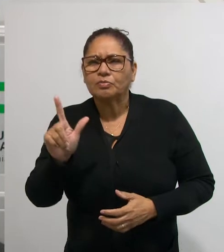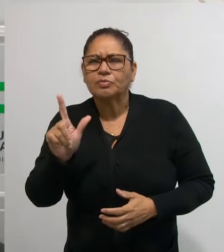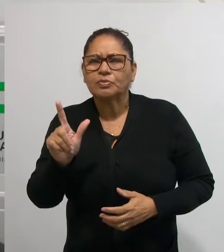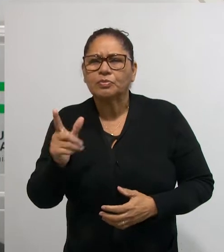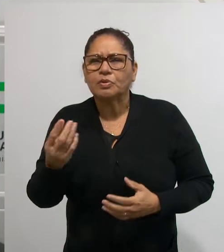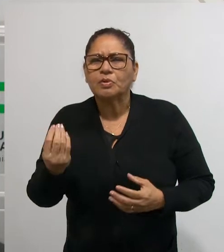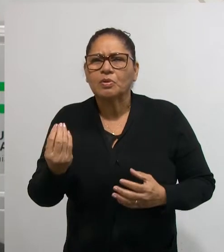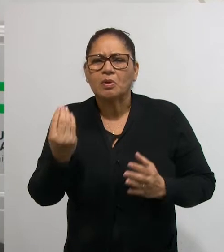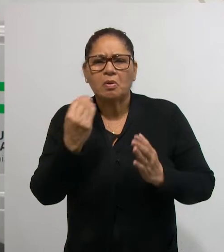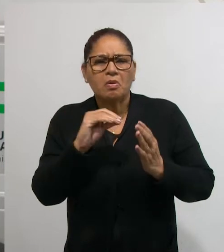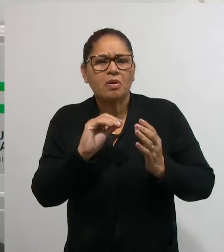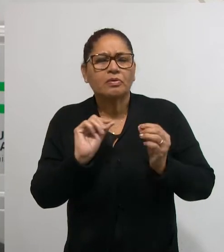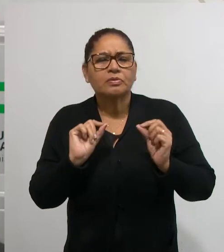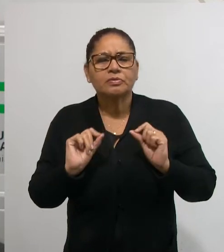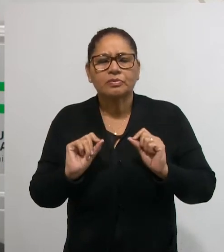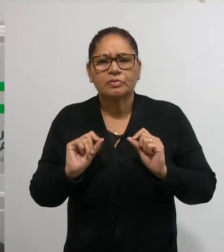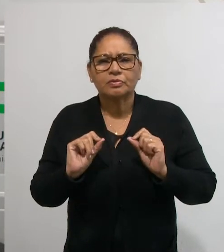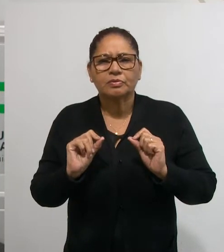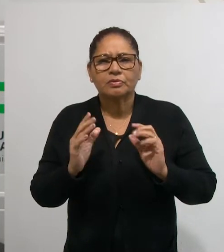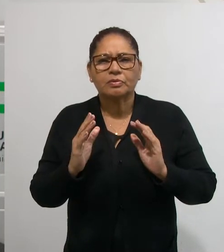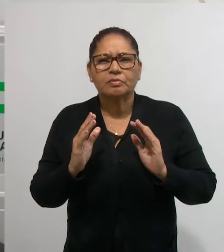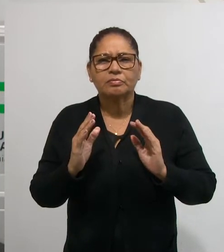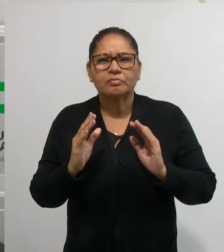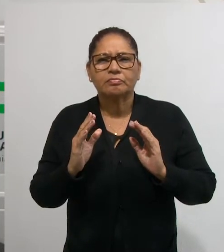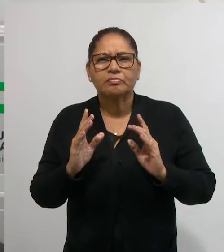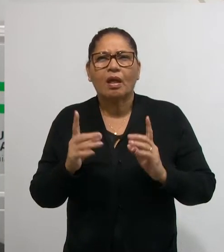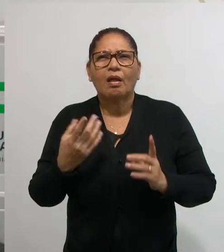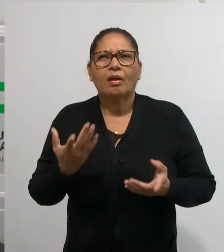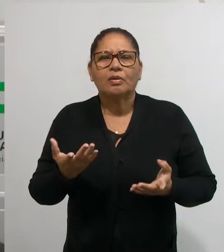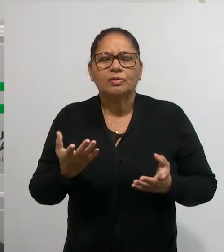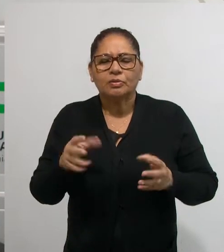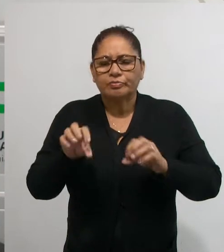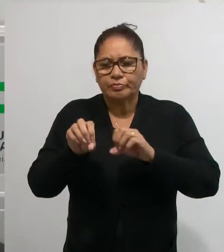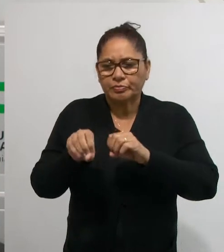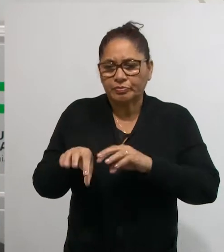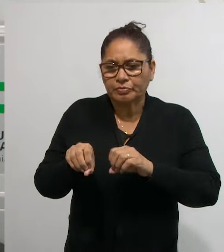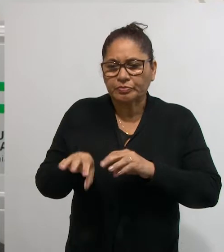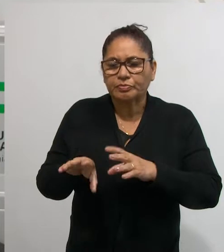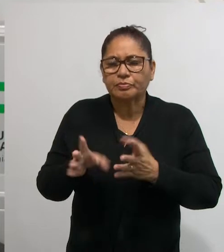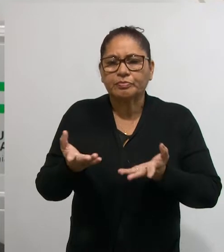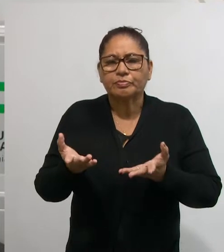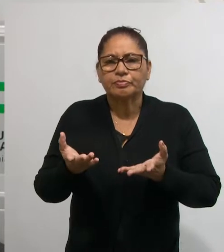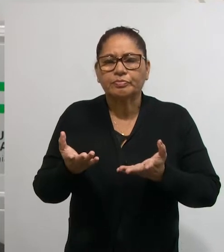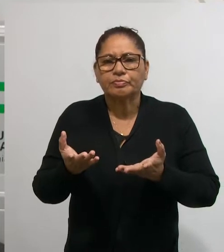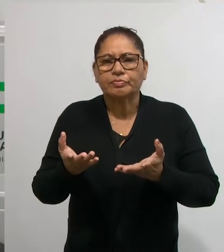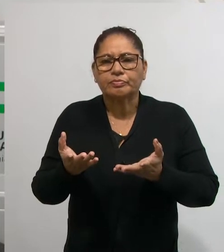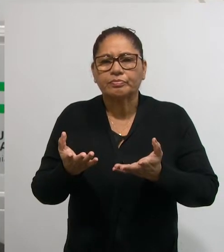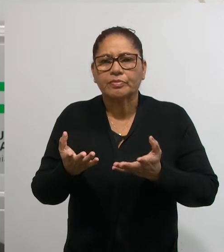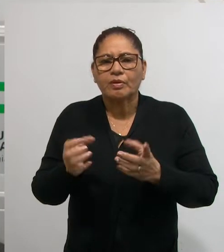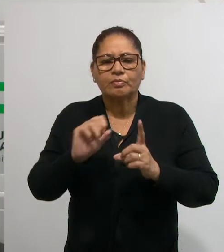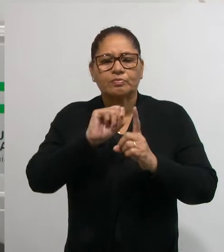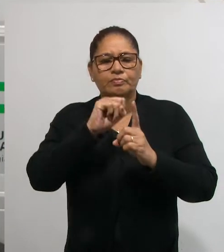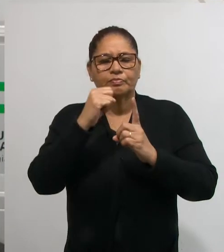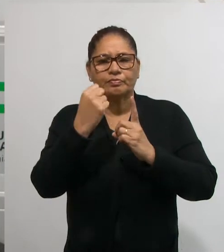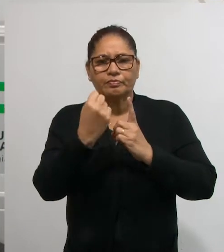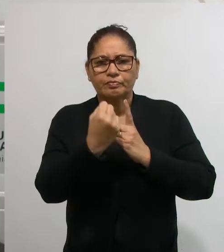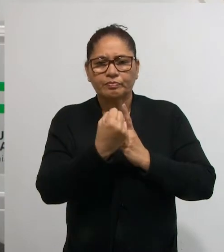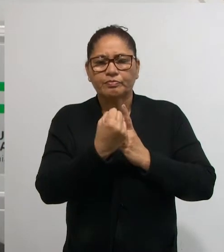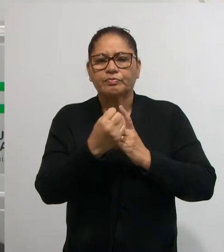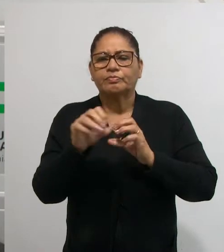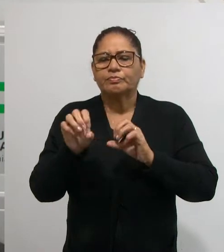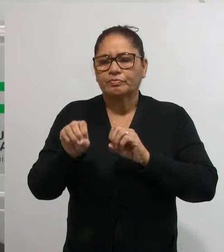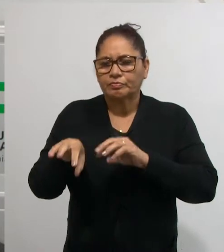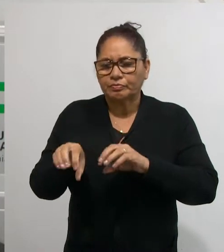colocam numa posição sociológica da educação. A educação é um ato social, né? O ato